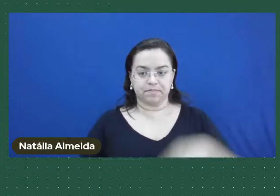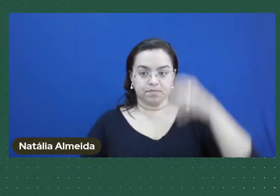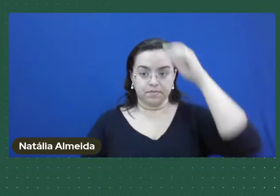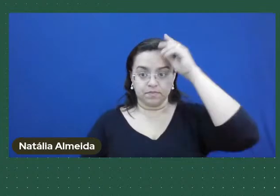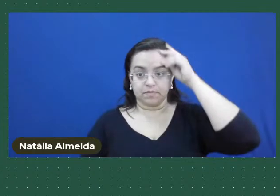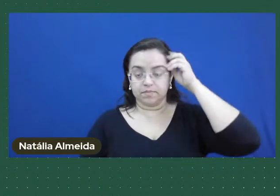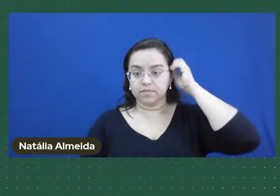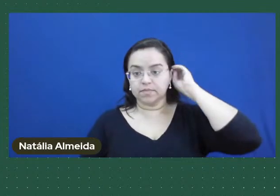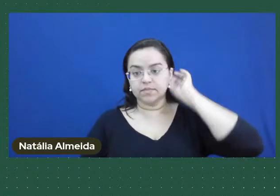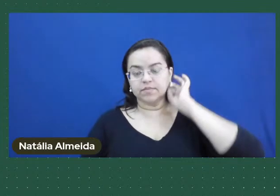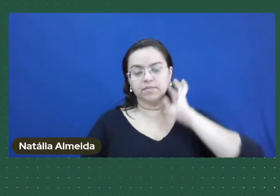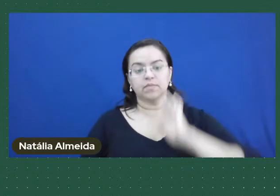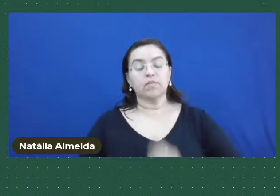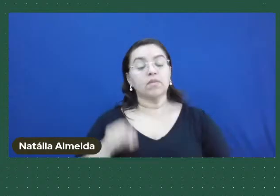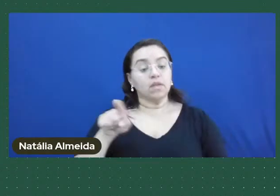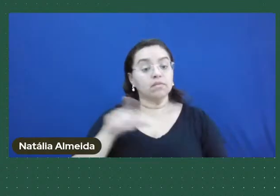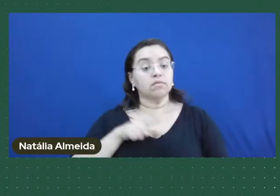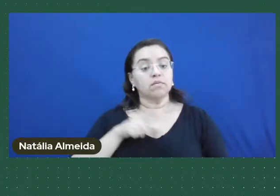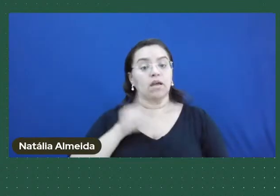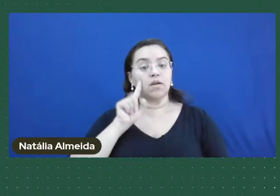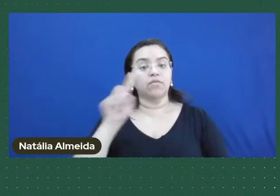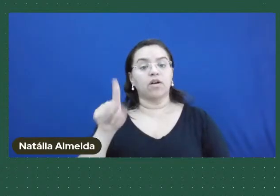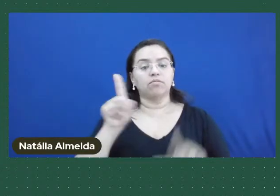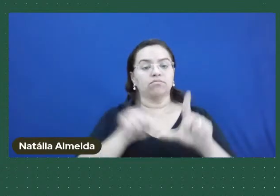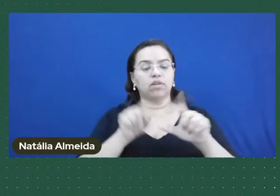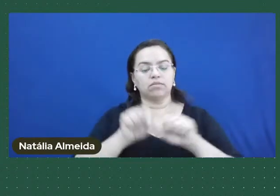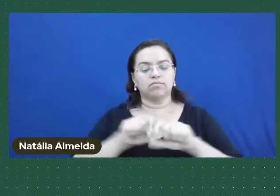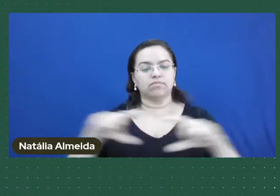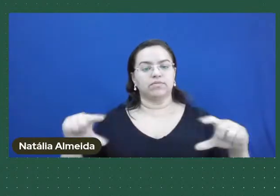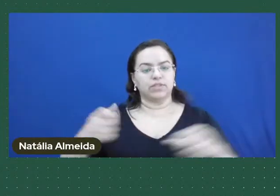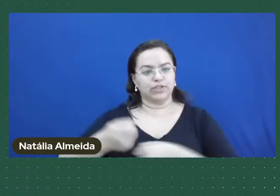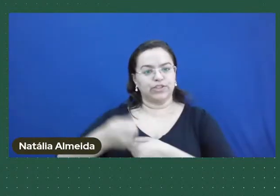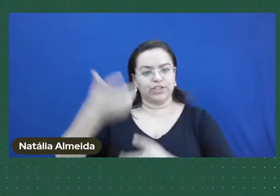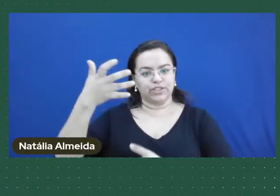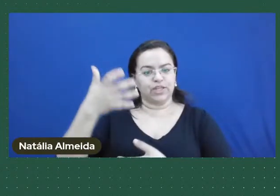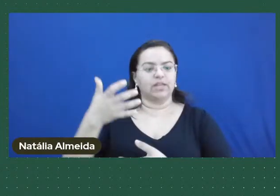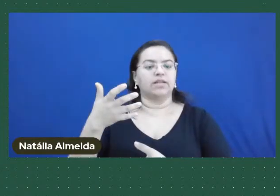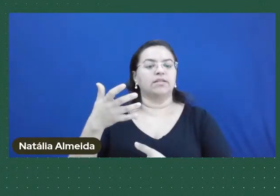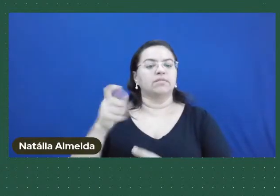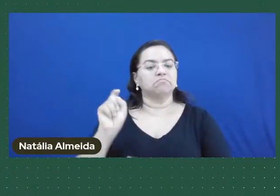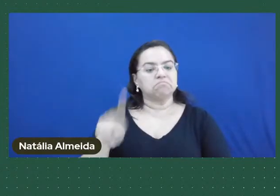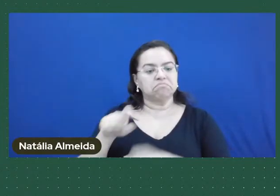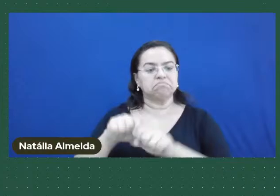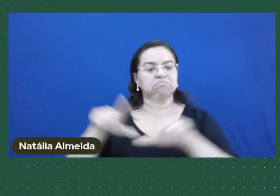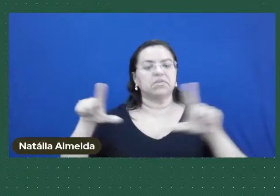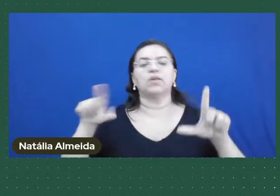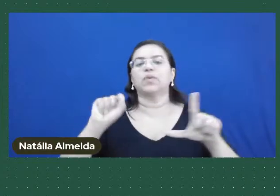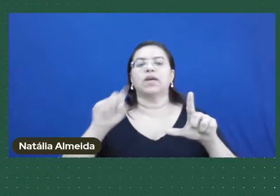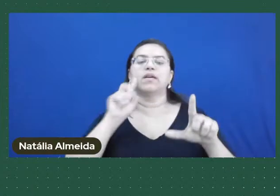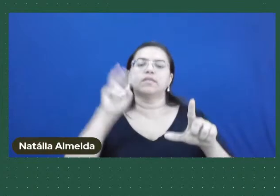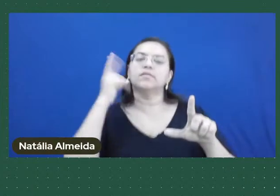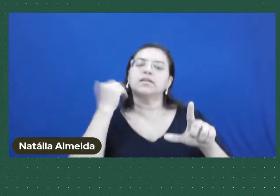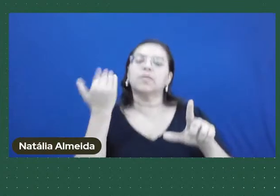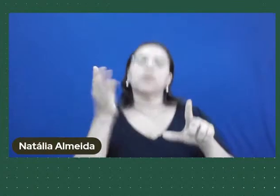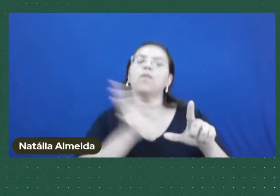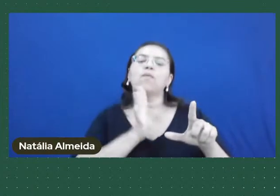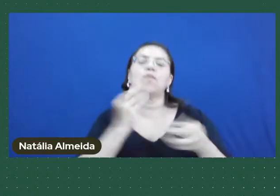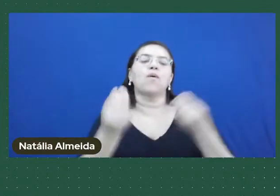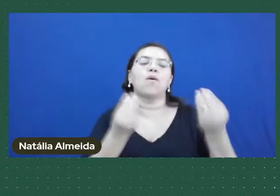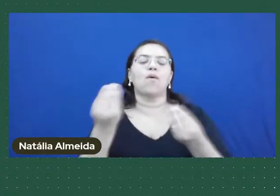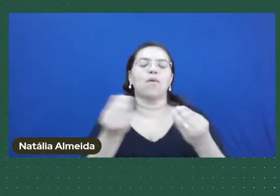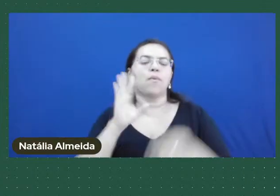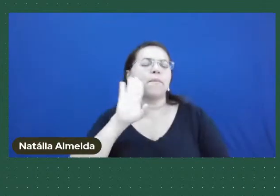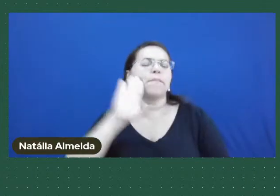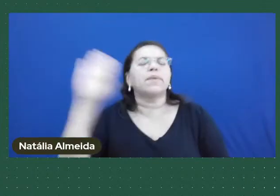tá? Lá você pode acessar, ficar por dentro dos principais eventos organizados por essa categoria que é